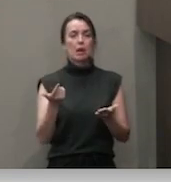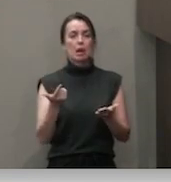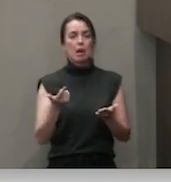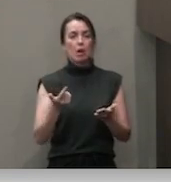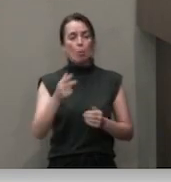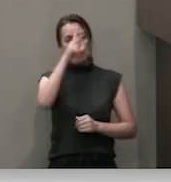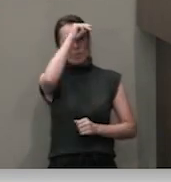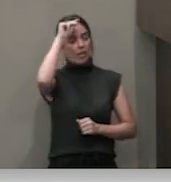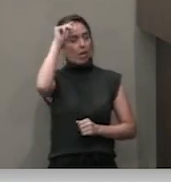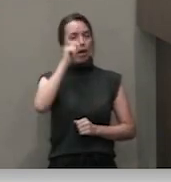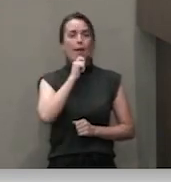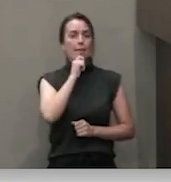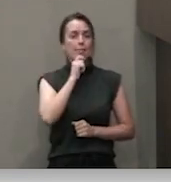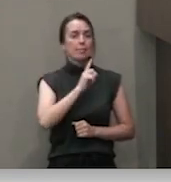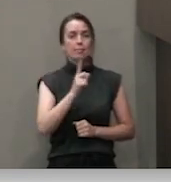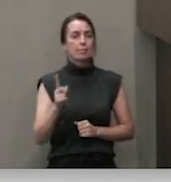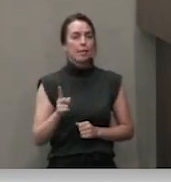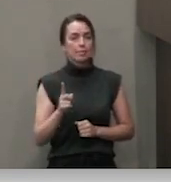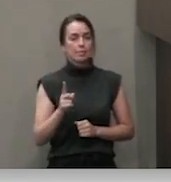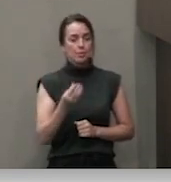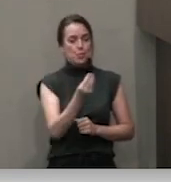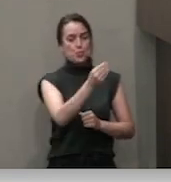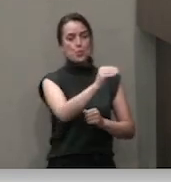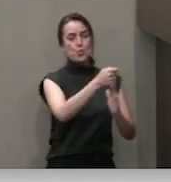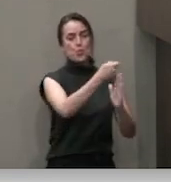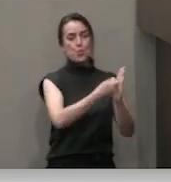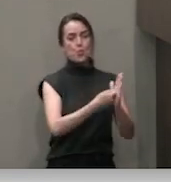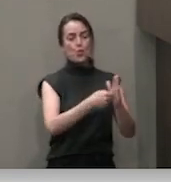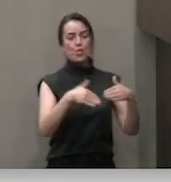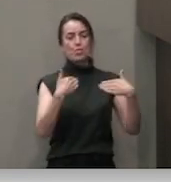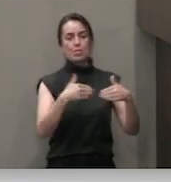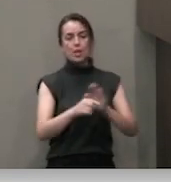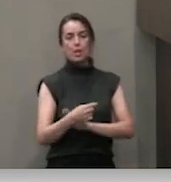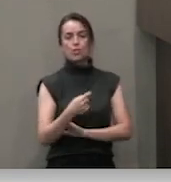concursados não vamos contratar ninguém vamos fechar